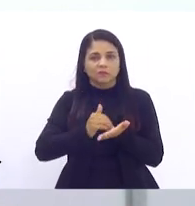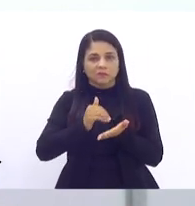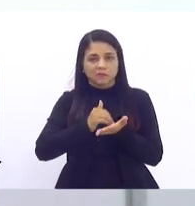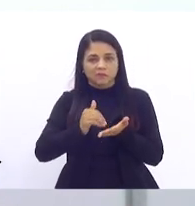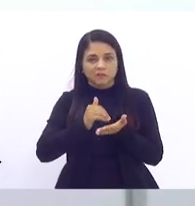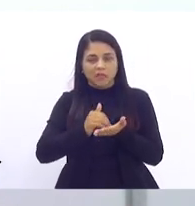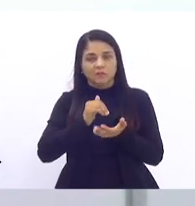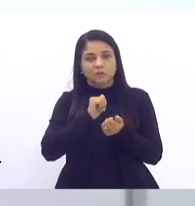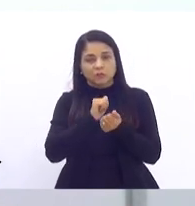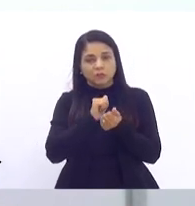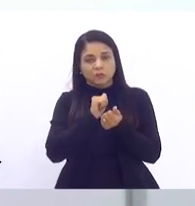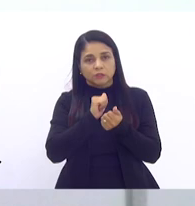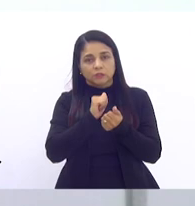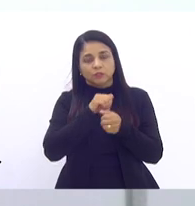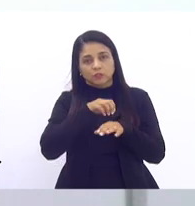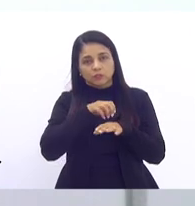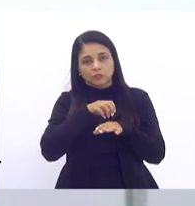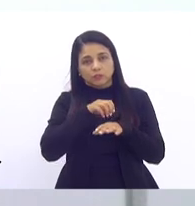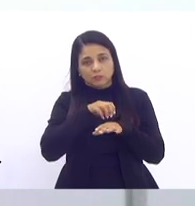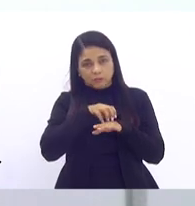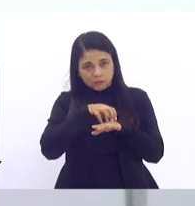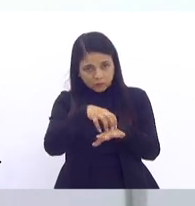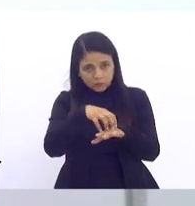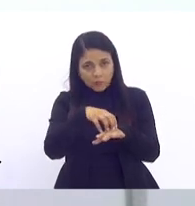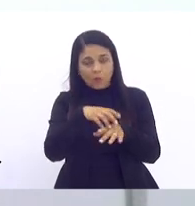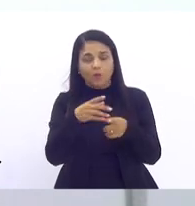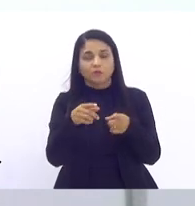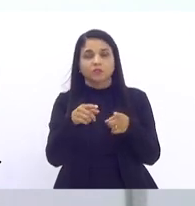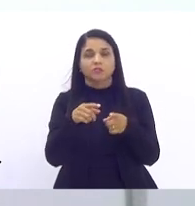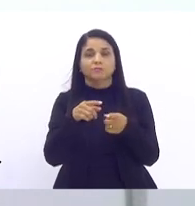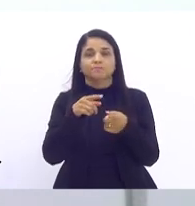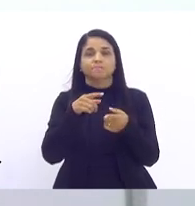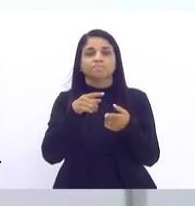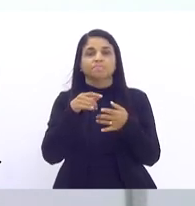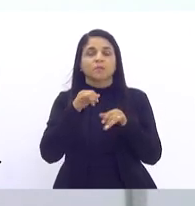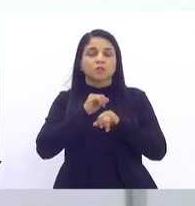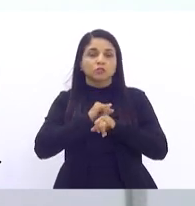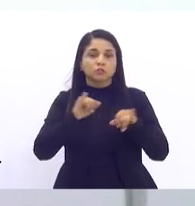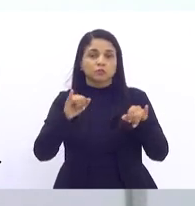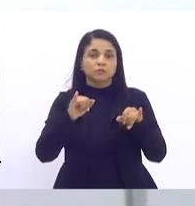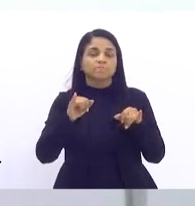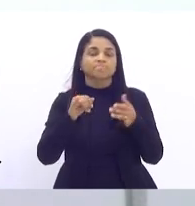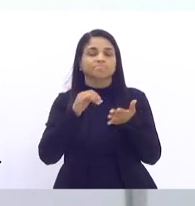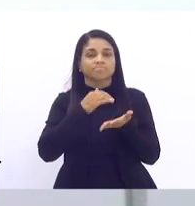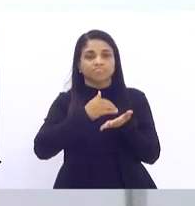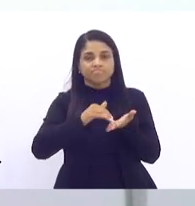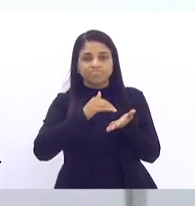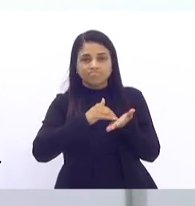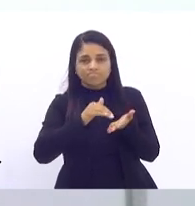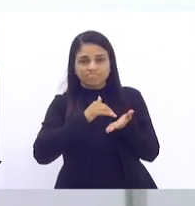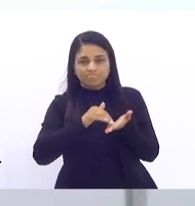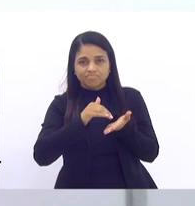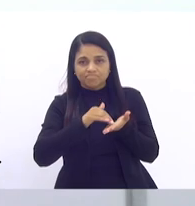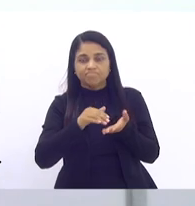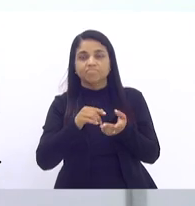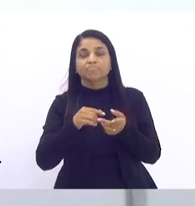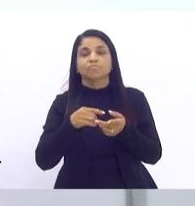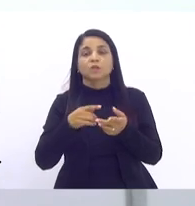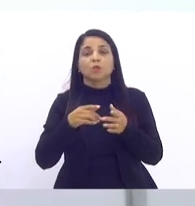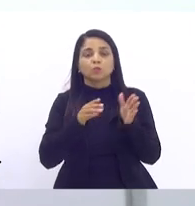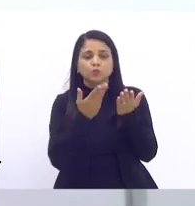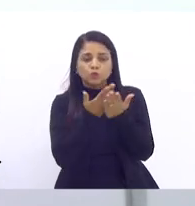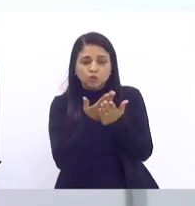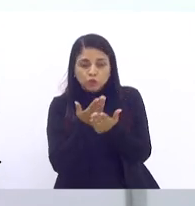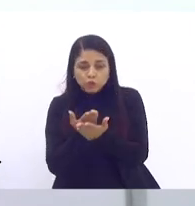transporte Washington Reis a contratação de um estudo para que pelo menos o governo do estado possa